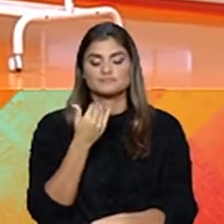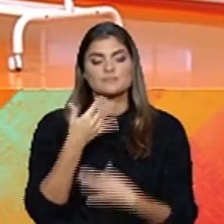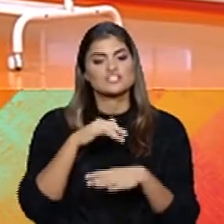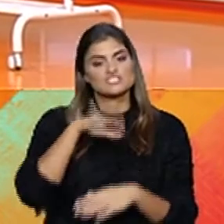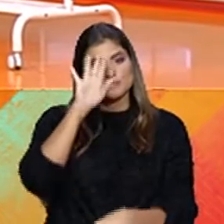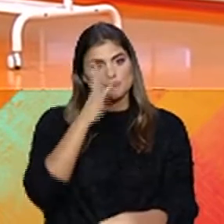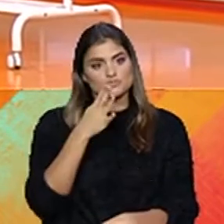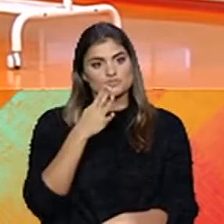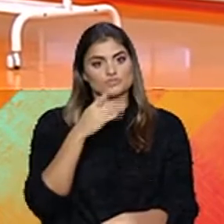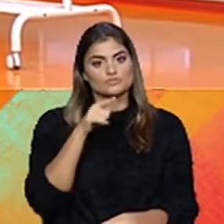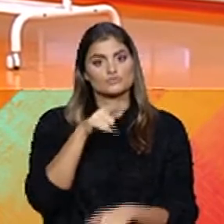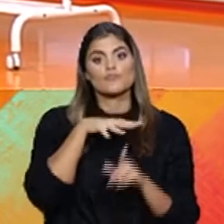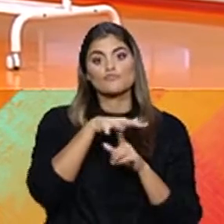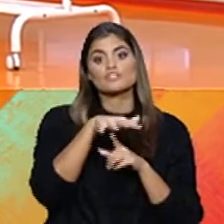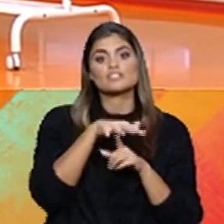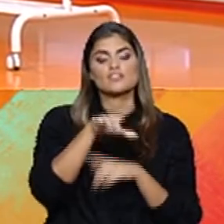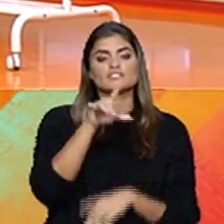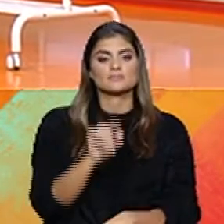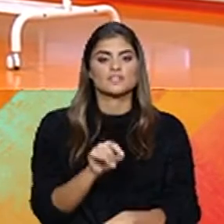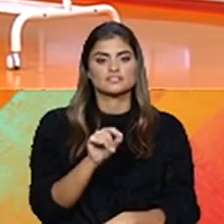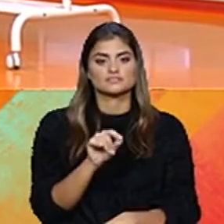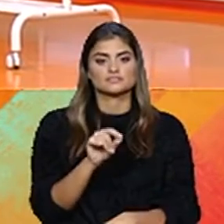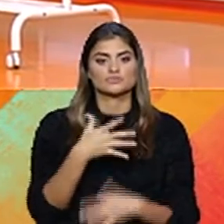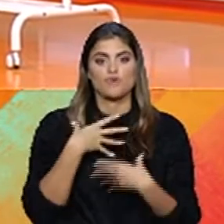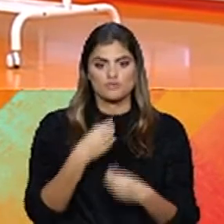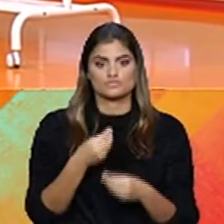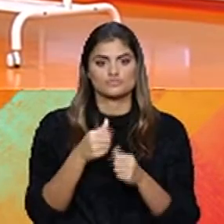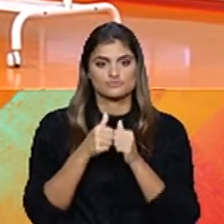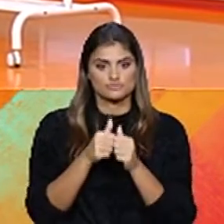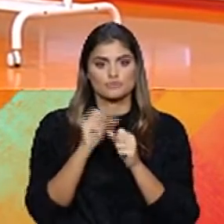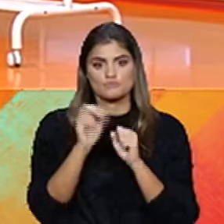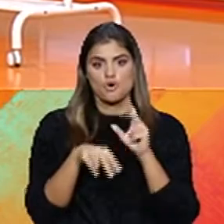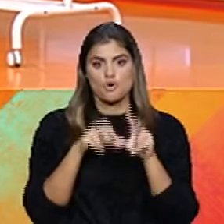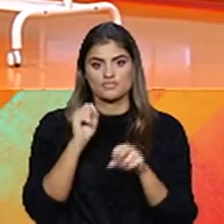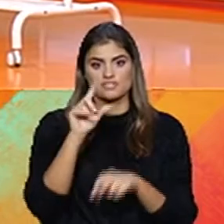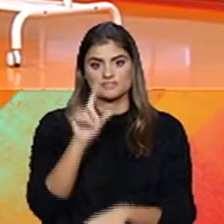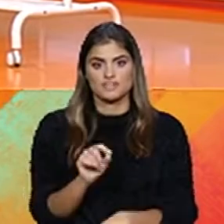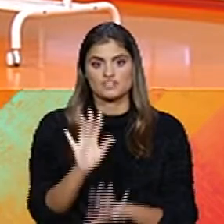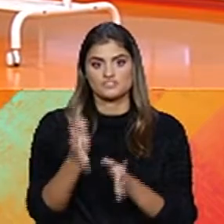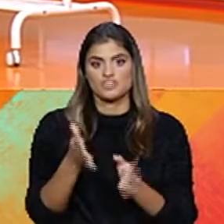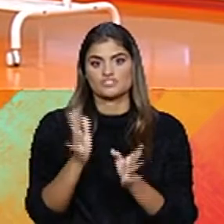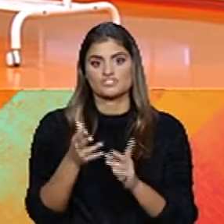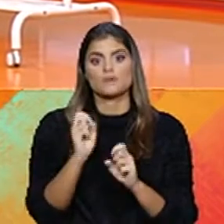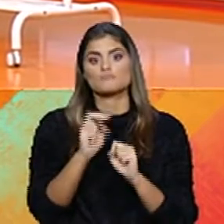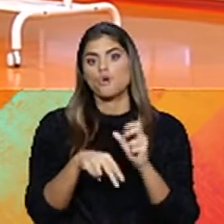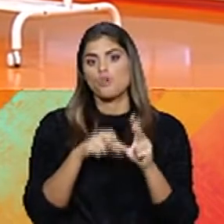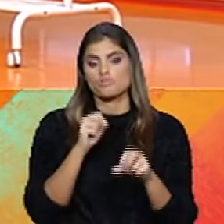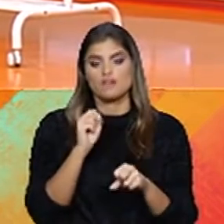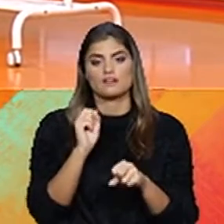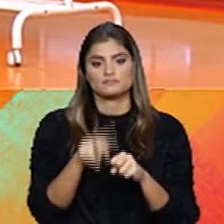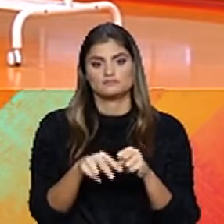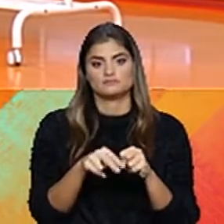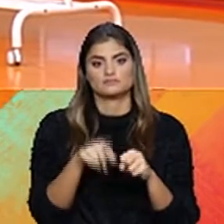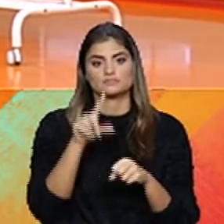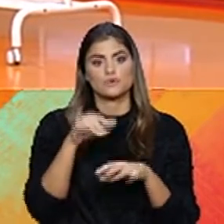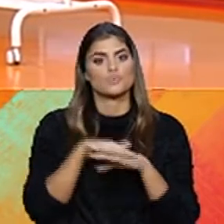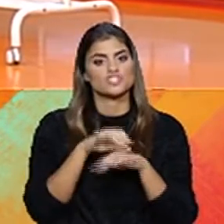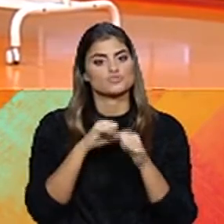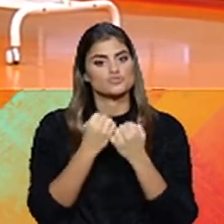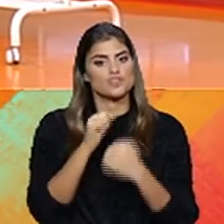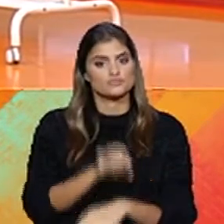sabemos muito bem que como influenciadora tu tens também um carinho especial e essex tendências e também já ditas moda com as suas